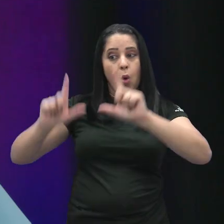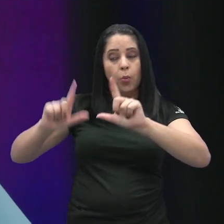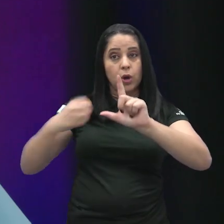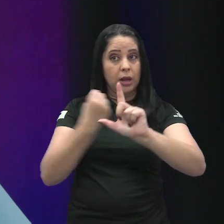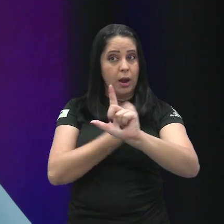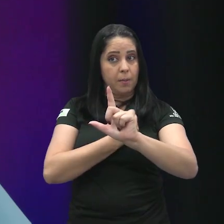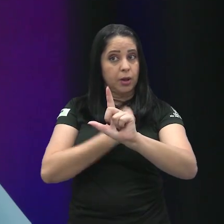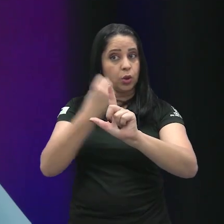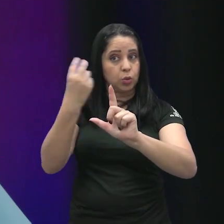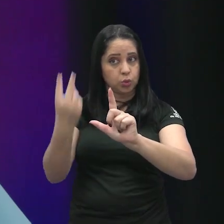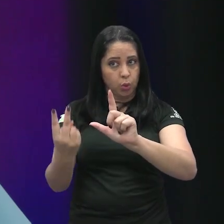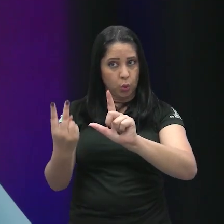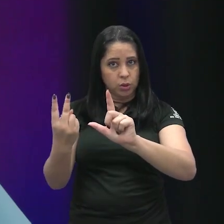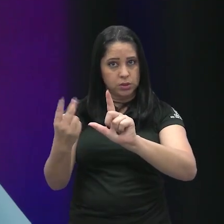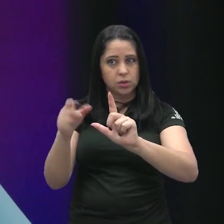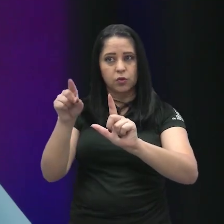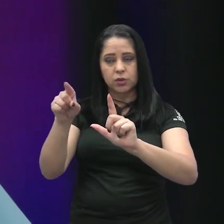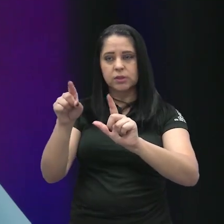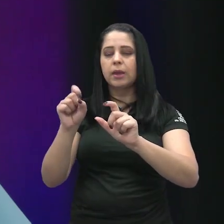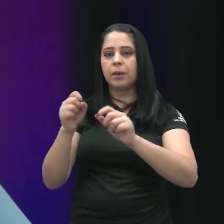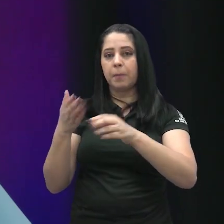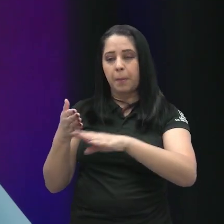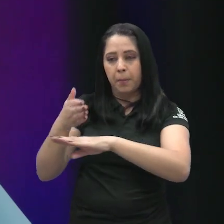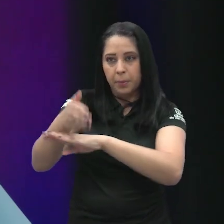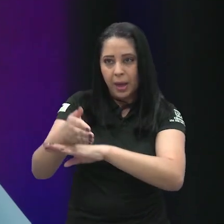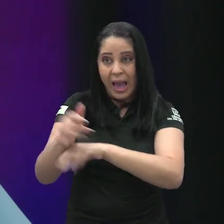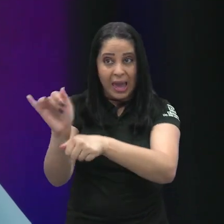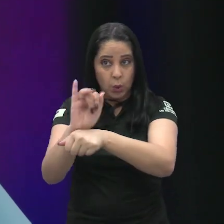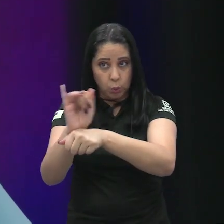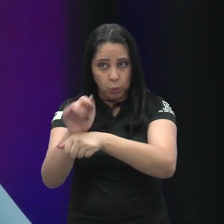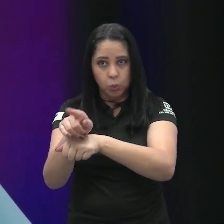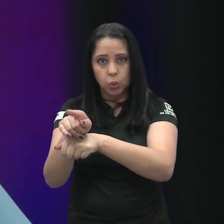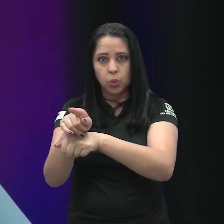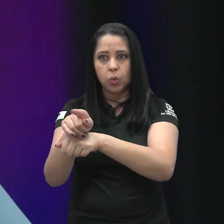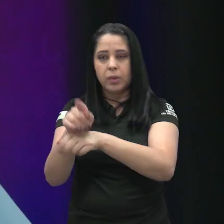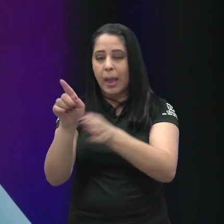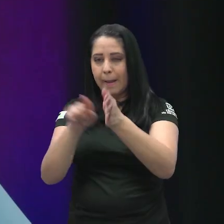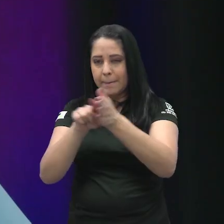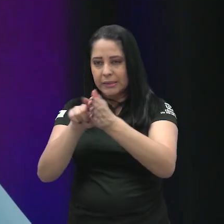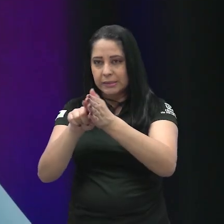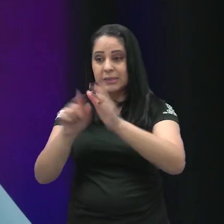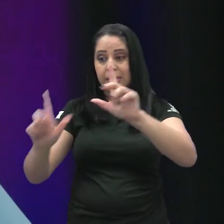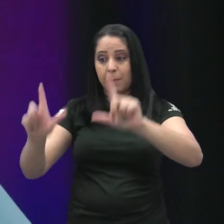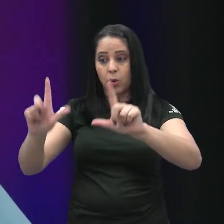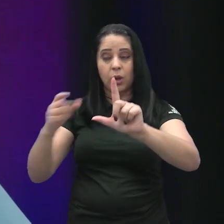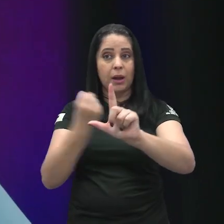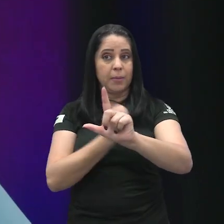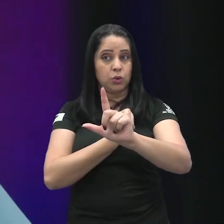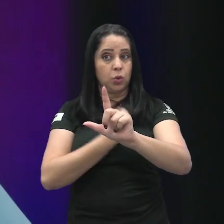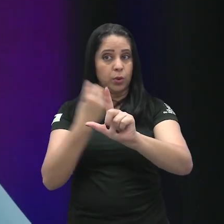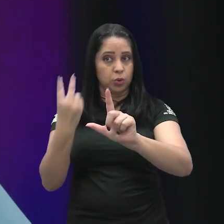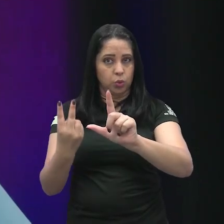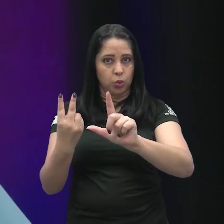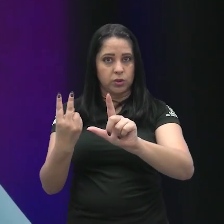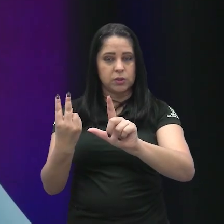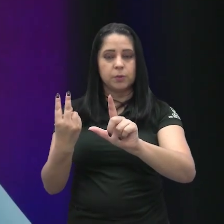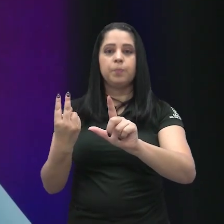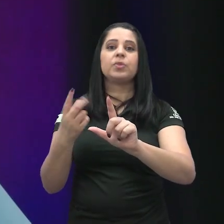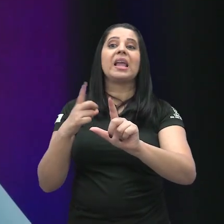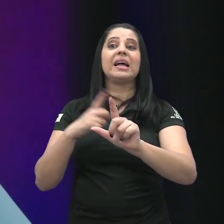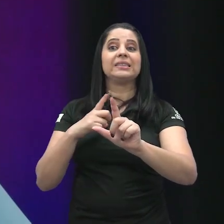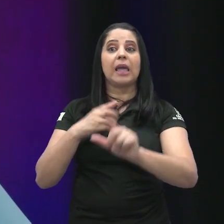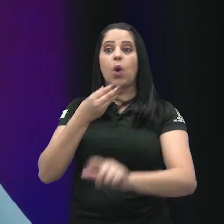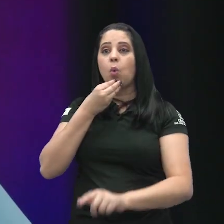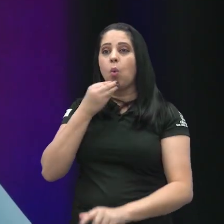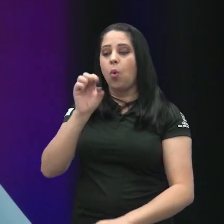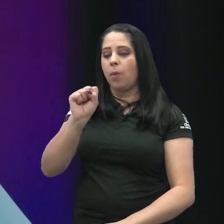número 2, se você for lá no TV Câmara, no YouTube, o nosso programa número 2, nós estivemos com Elton Euler